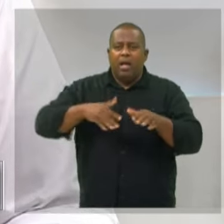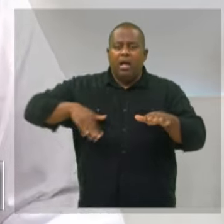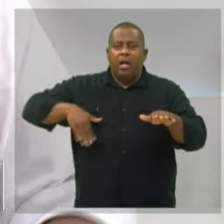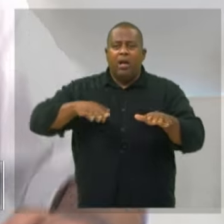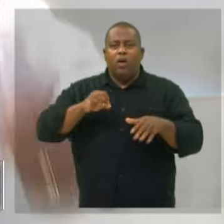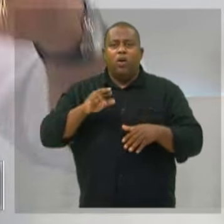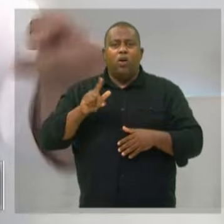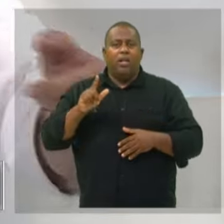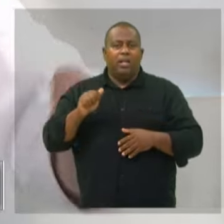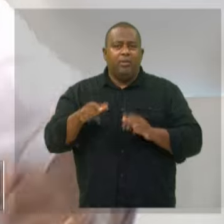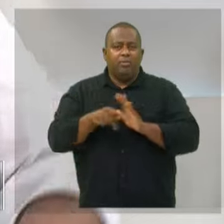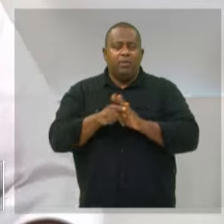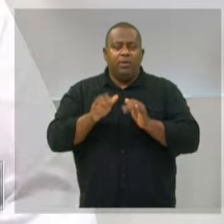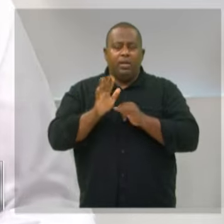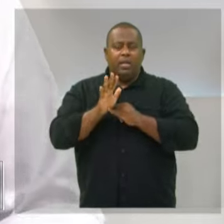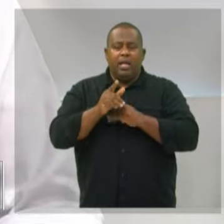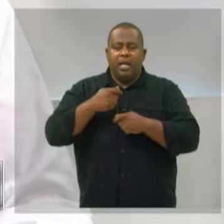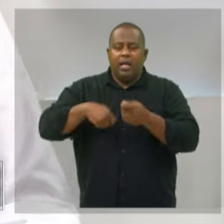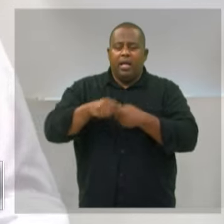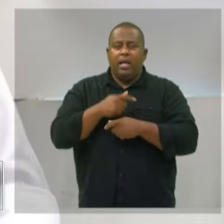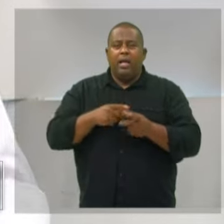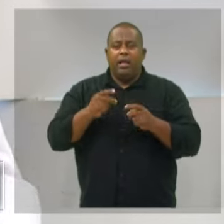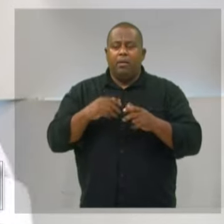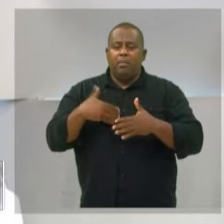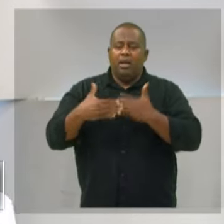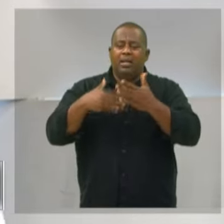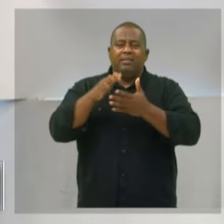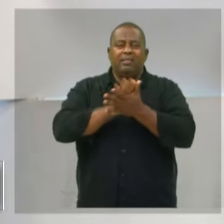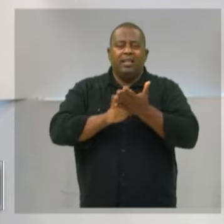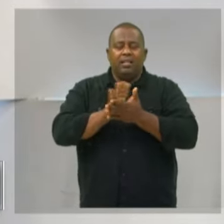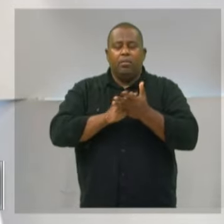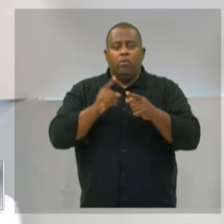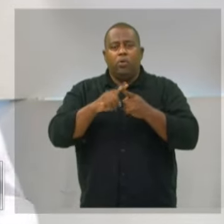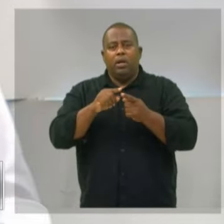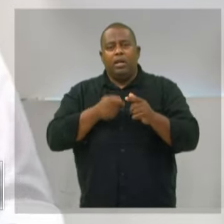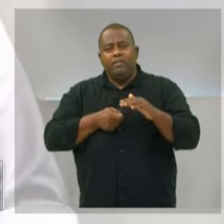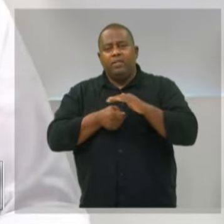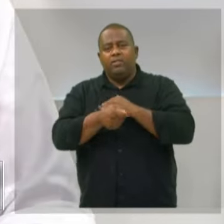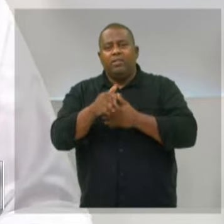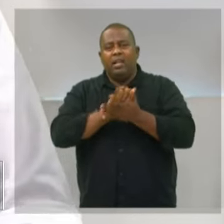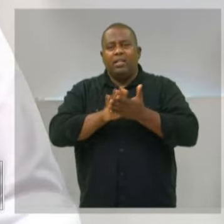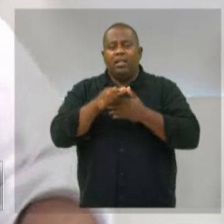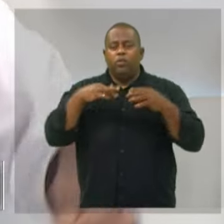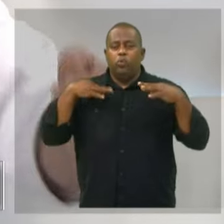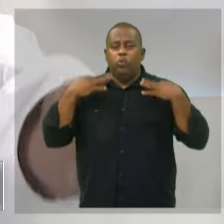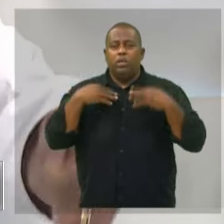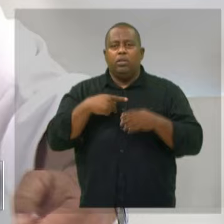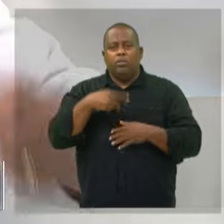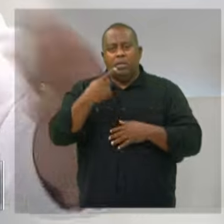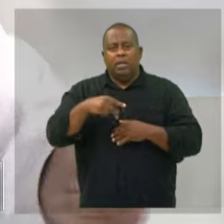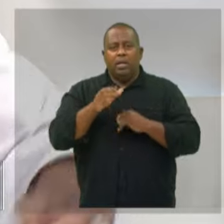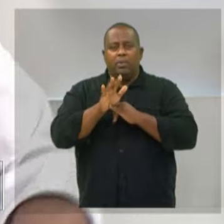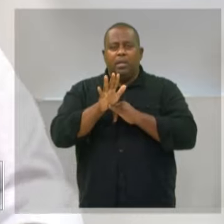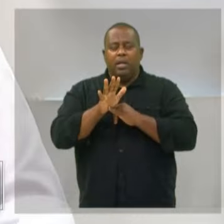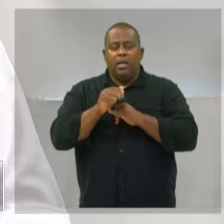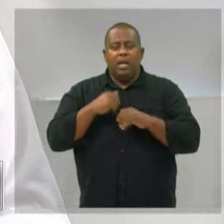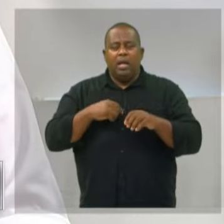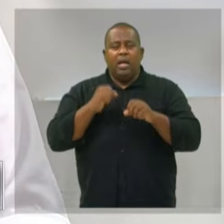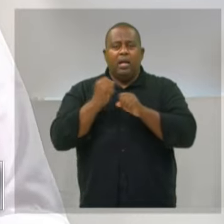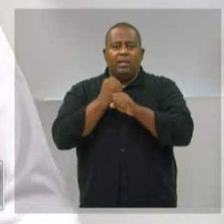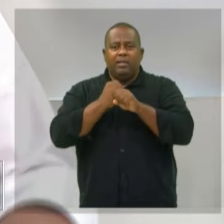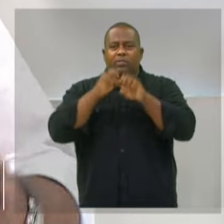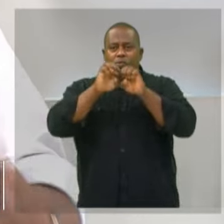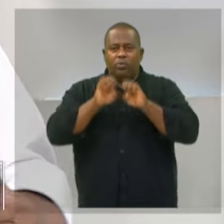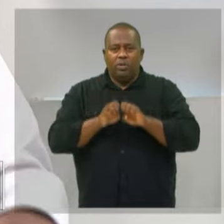turismo não cresceu porque vocês não não não investiram no turismo no nosso município a infraestrutura da cidade tá precaríssima